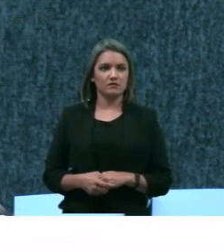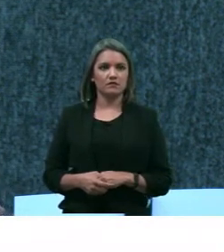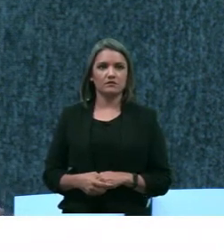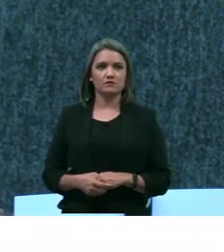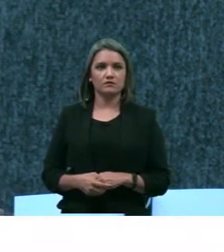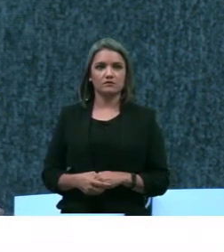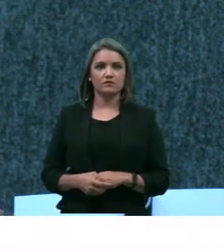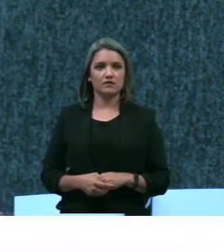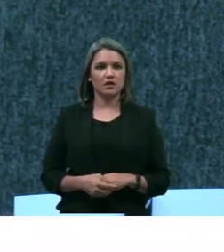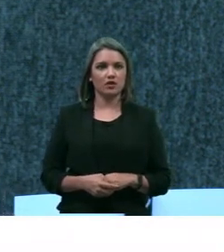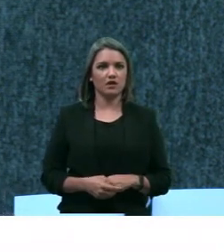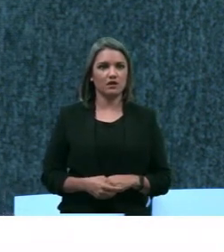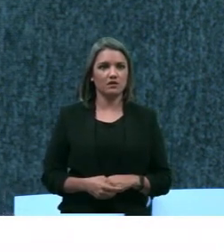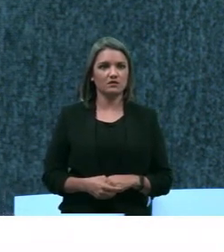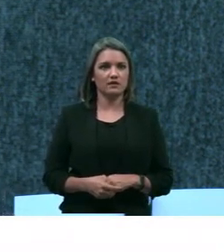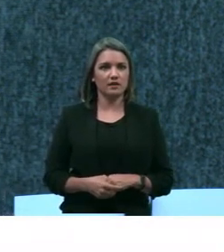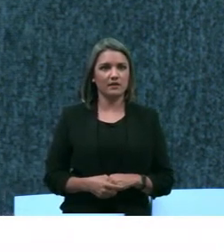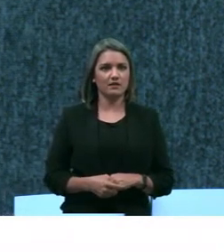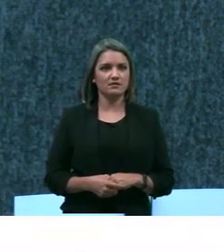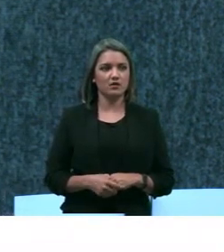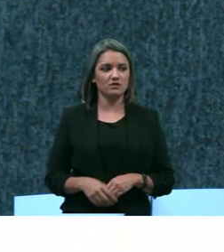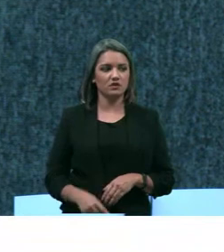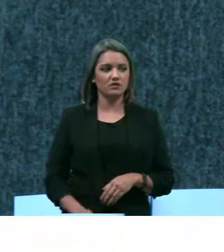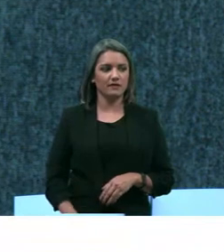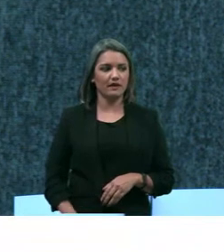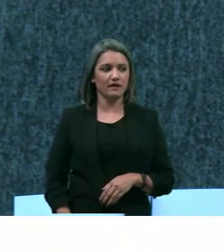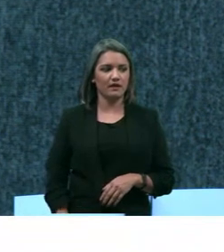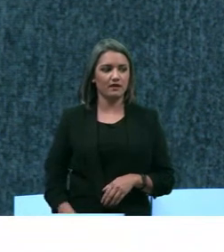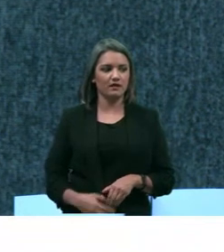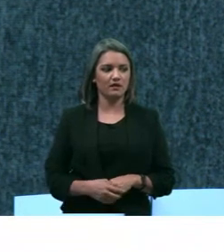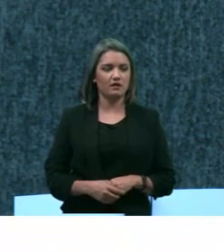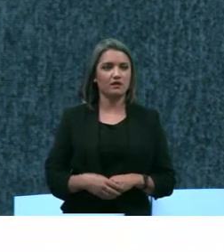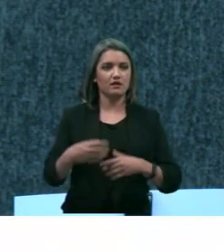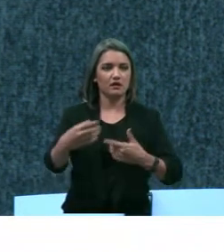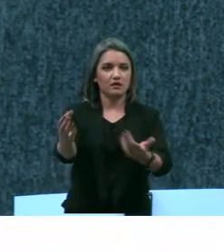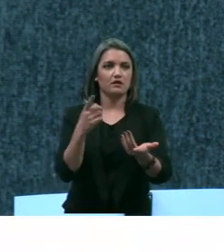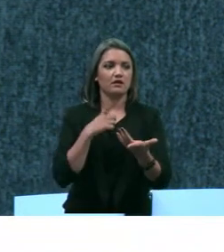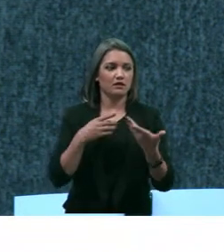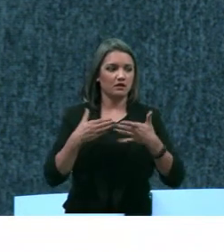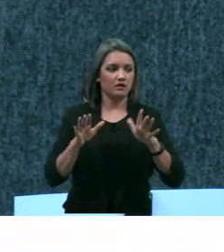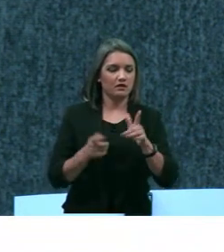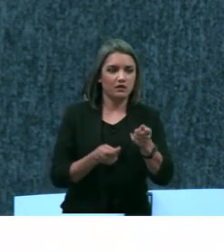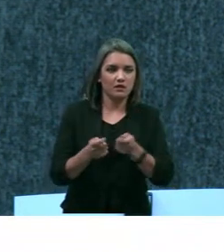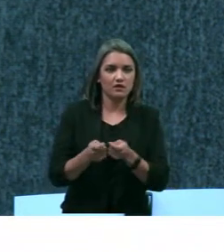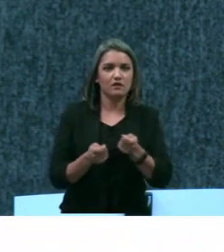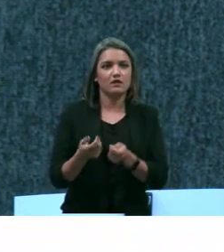Com relação ao item 12 da nossa pauta, procedimento de controle administrativo